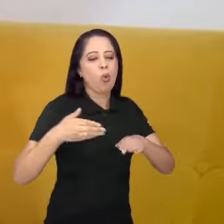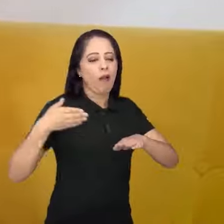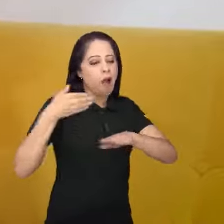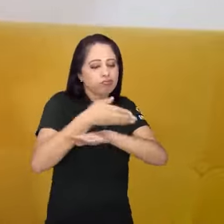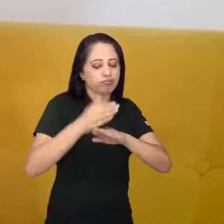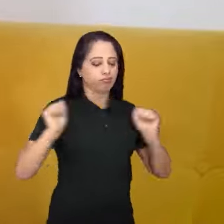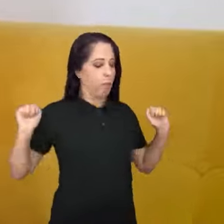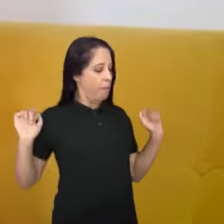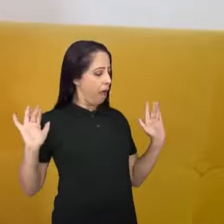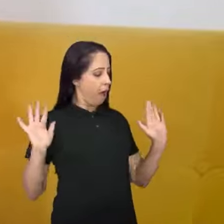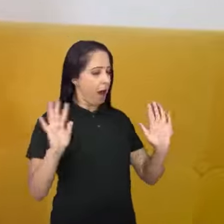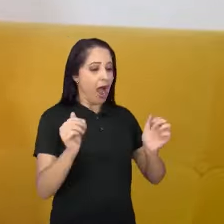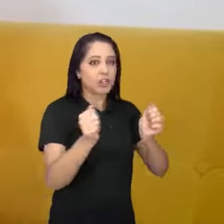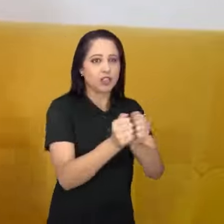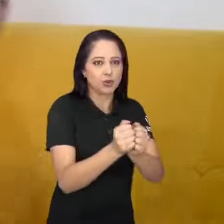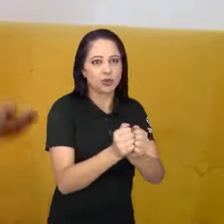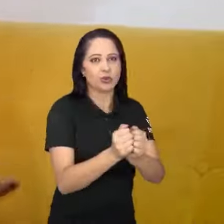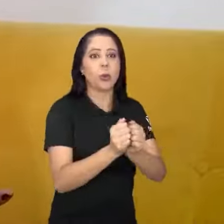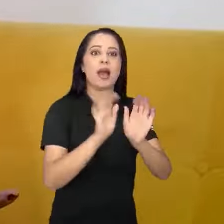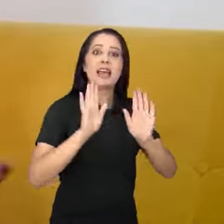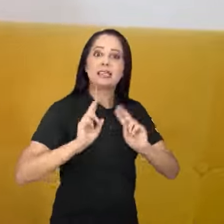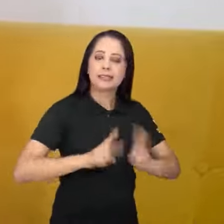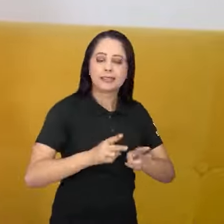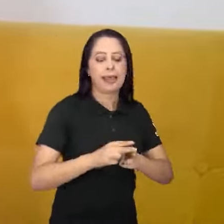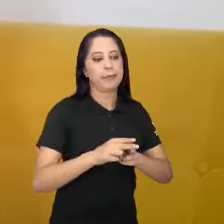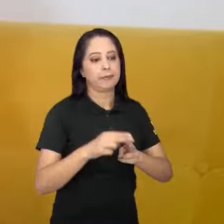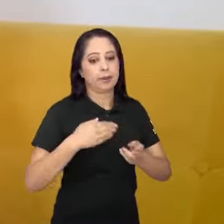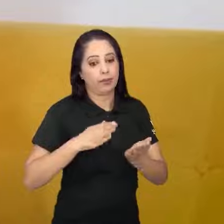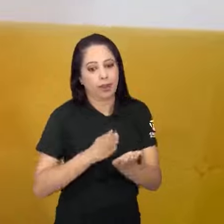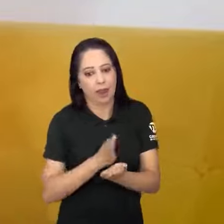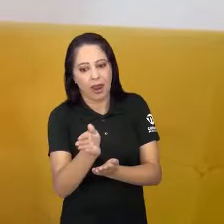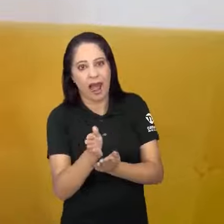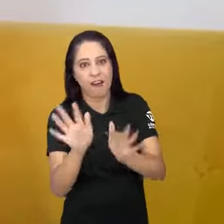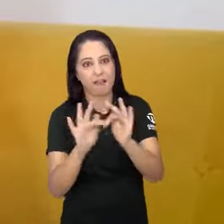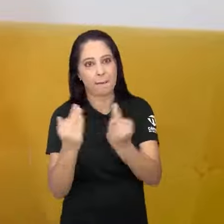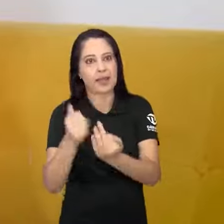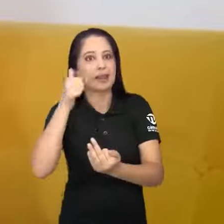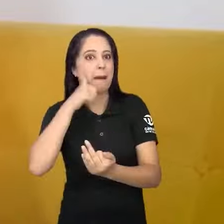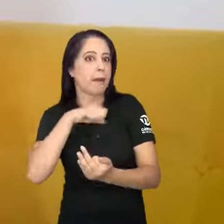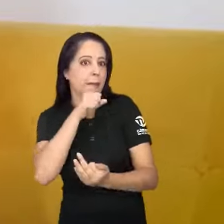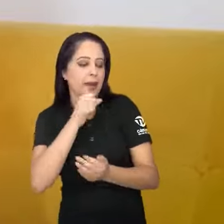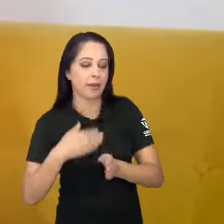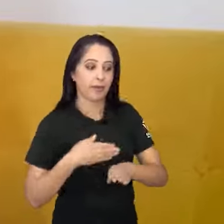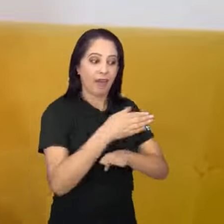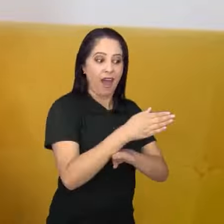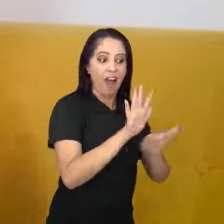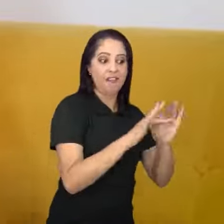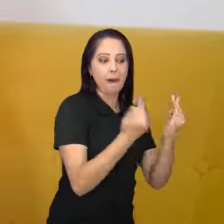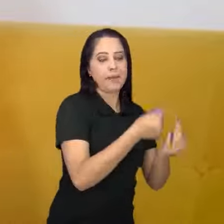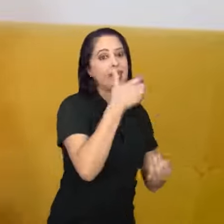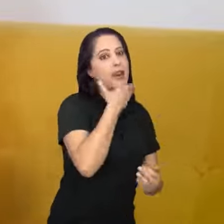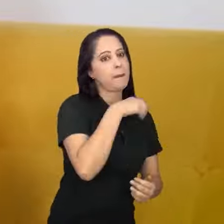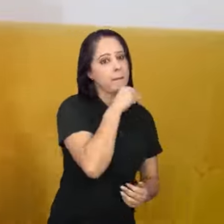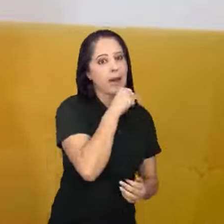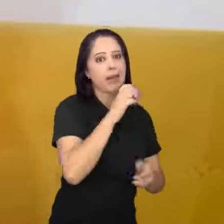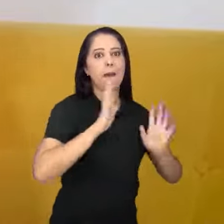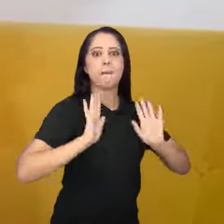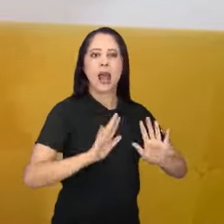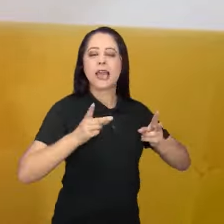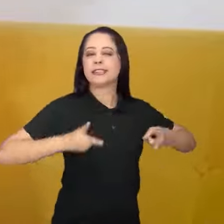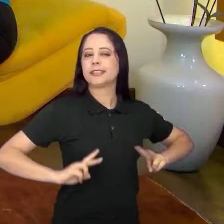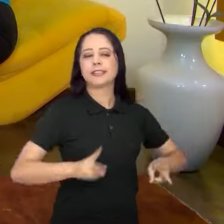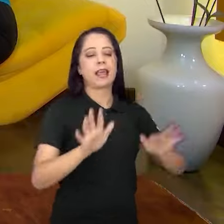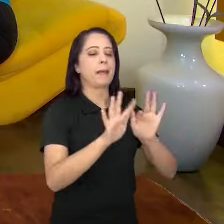reuniu todos. A gente reuniu um pouco com a família do meu pai, um pouco com a família da minha mãe, mas era sempre